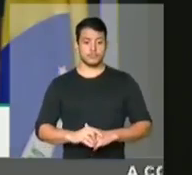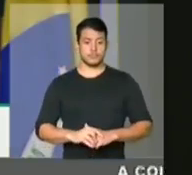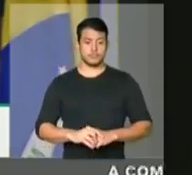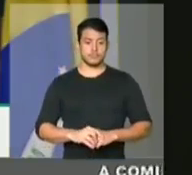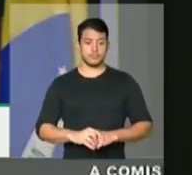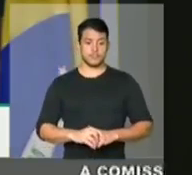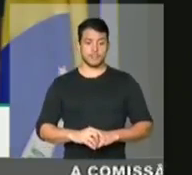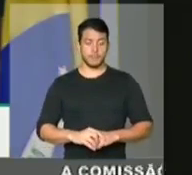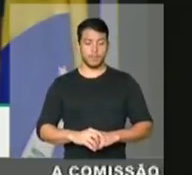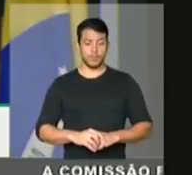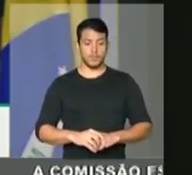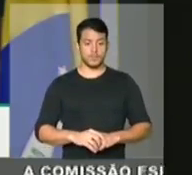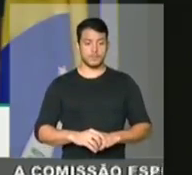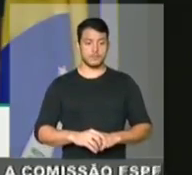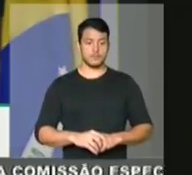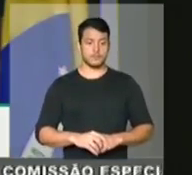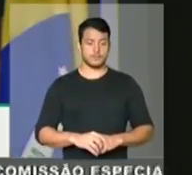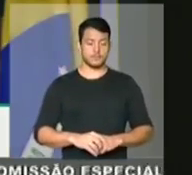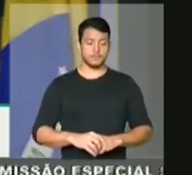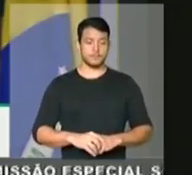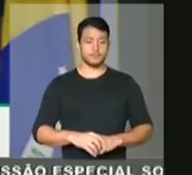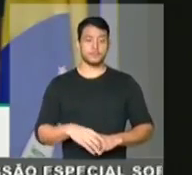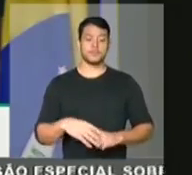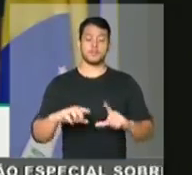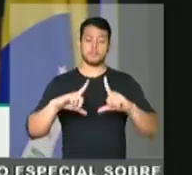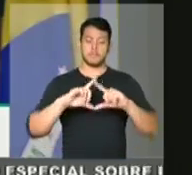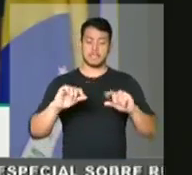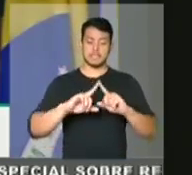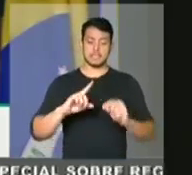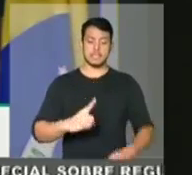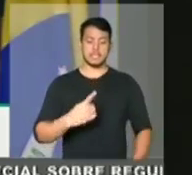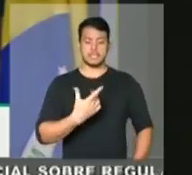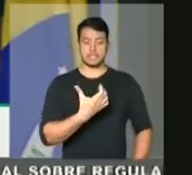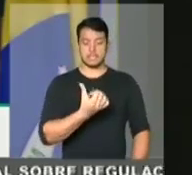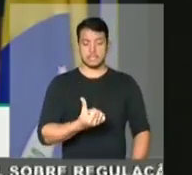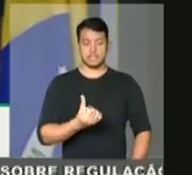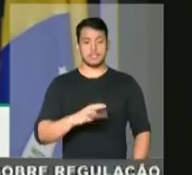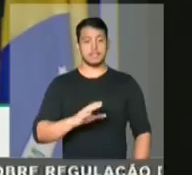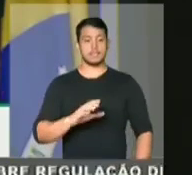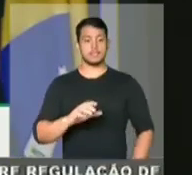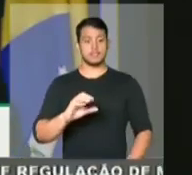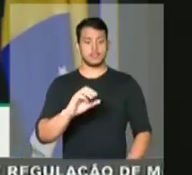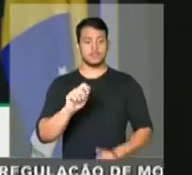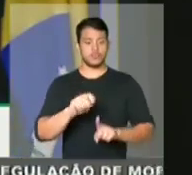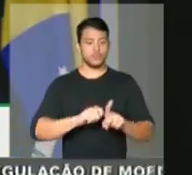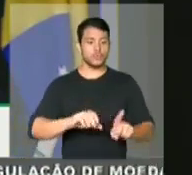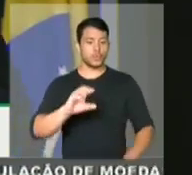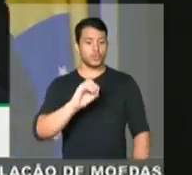Brasília, 16 de outubro de 2019, é o voto do relator.